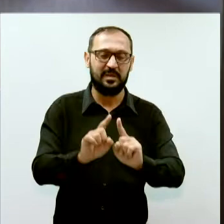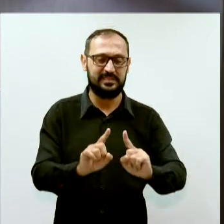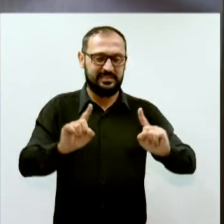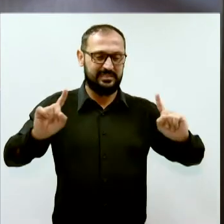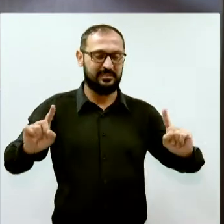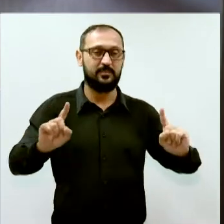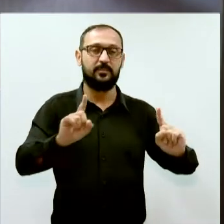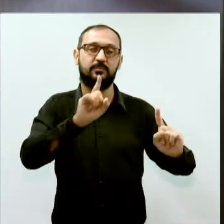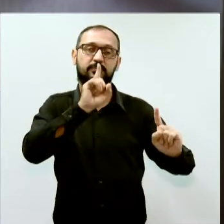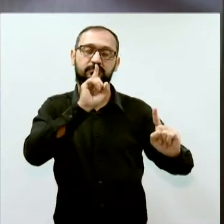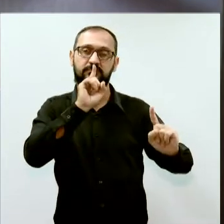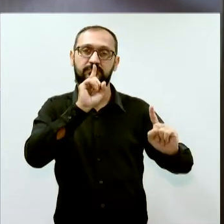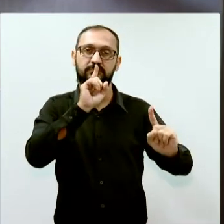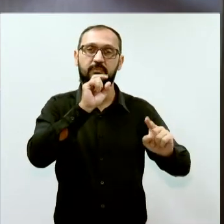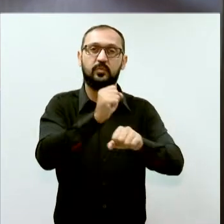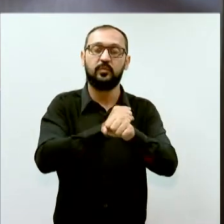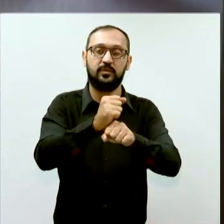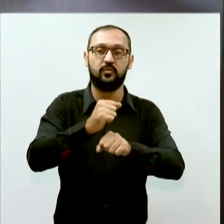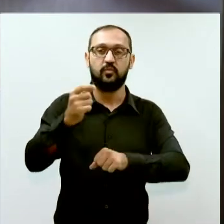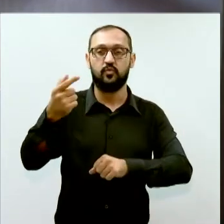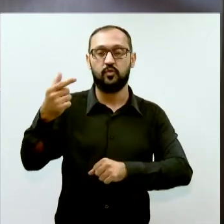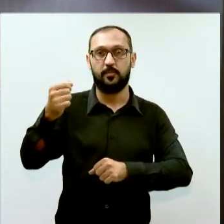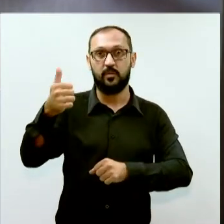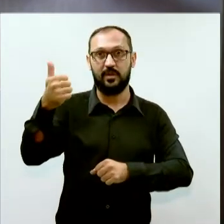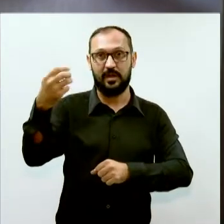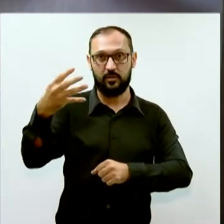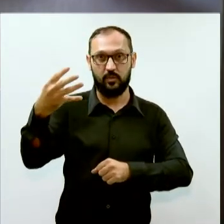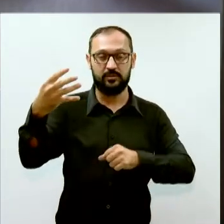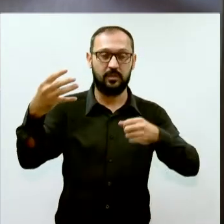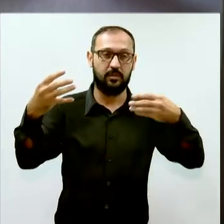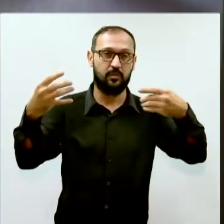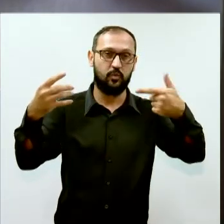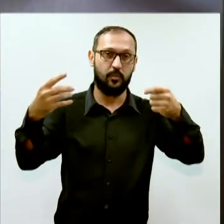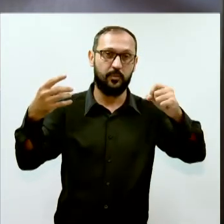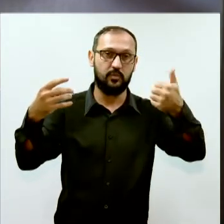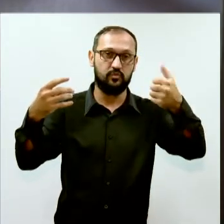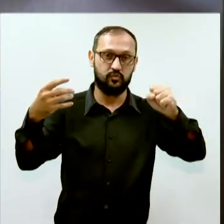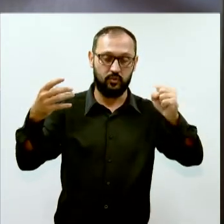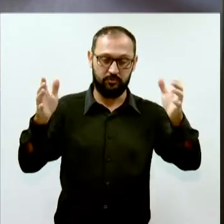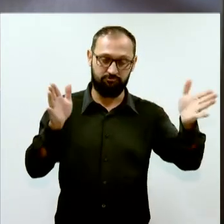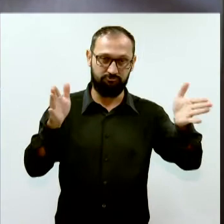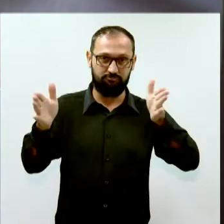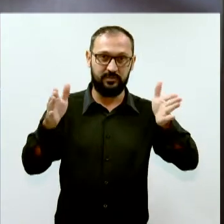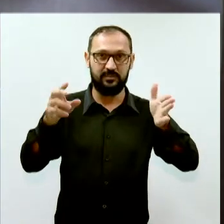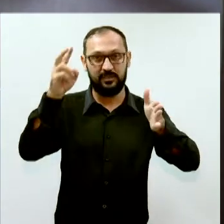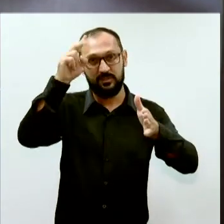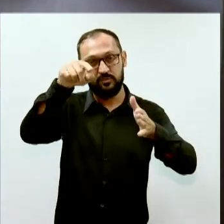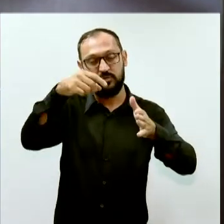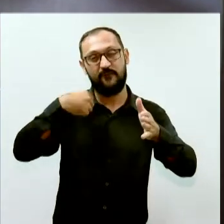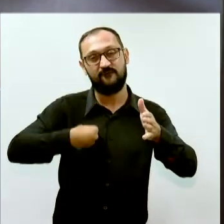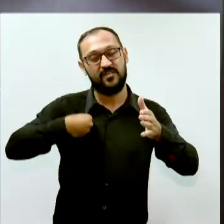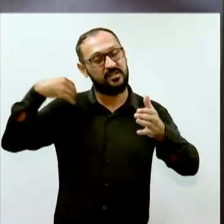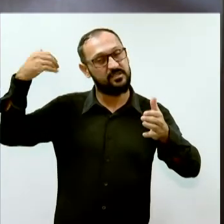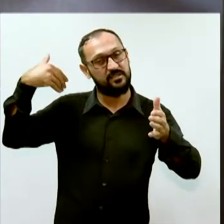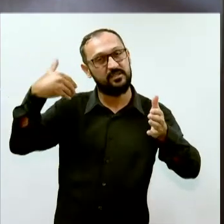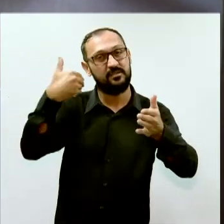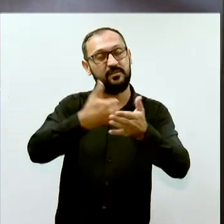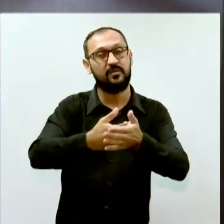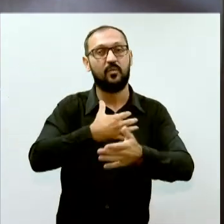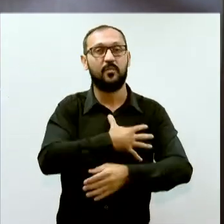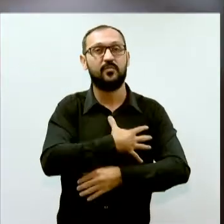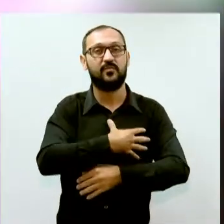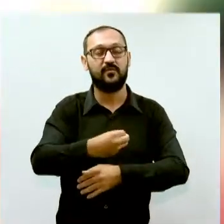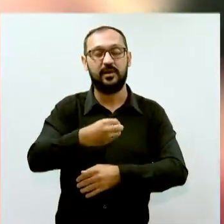silêncios. Ele foi escrito entre 2014 e 2018 e, de certa forma, faz um resgate da sua trajetória